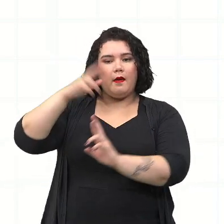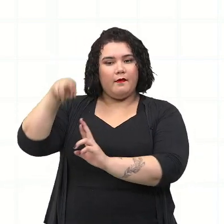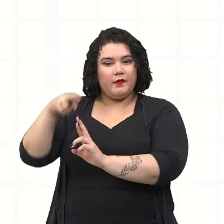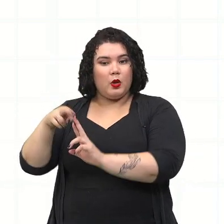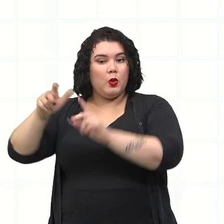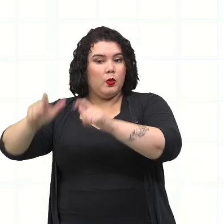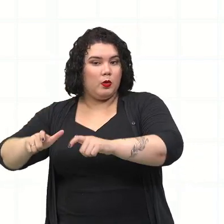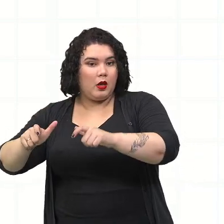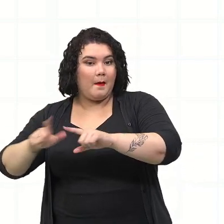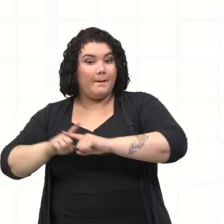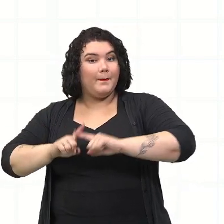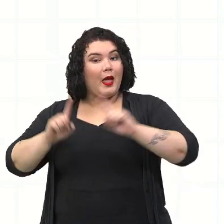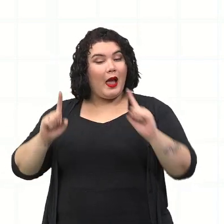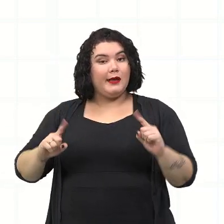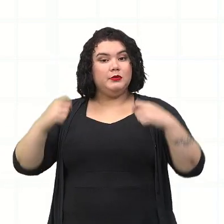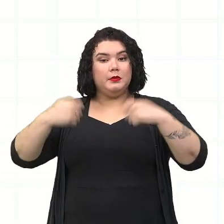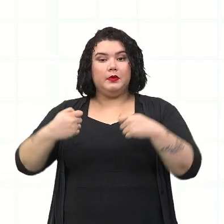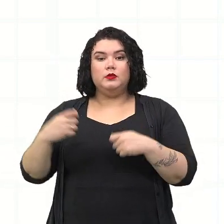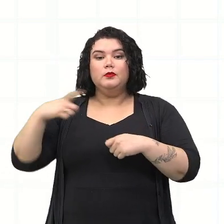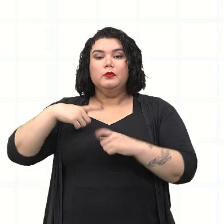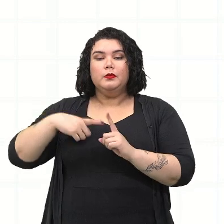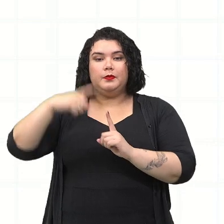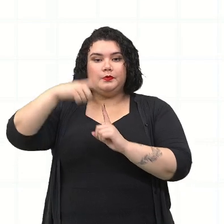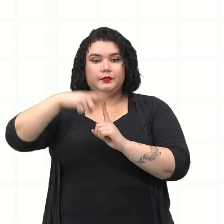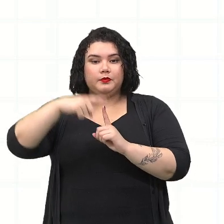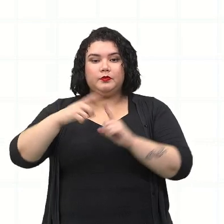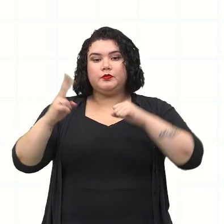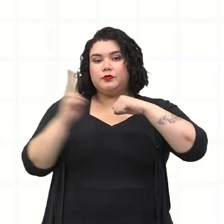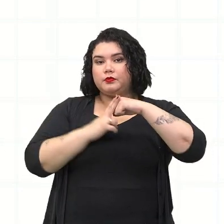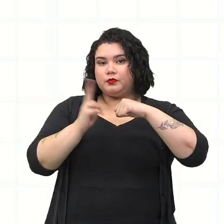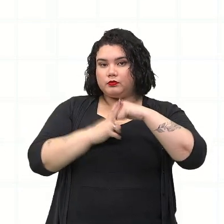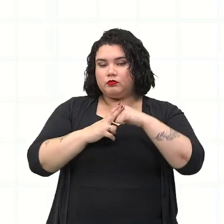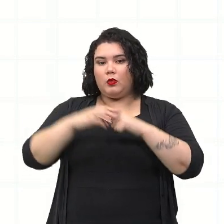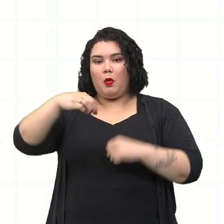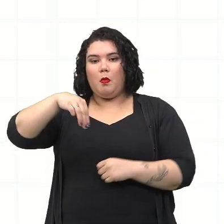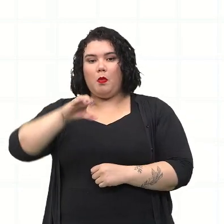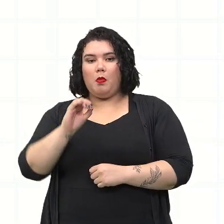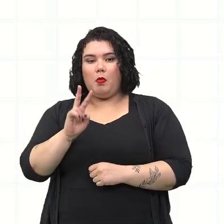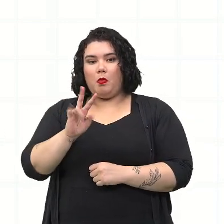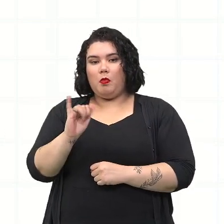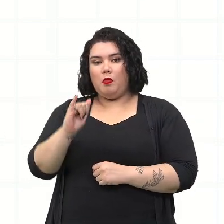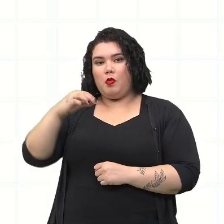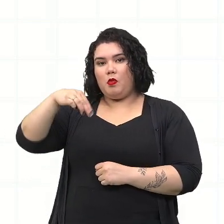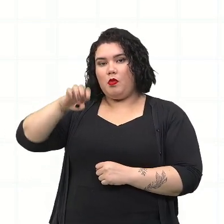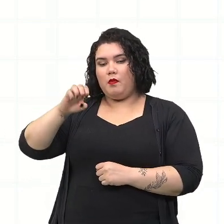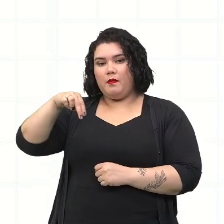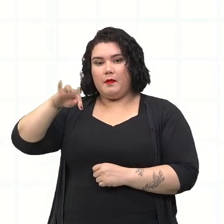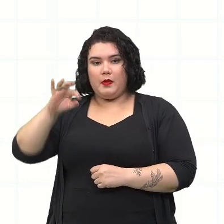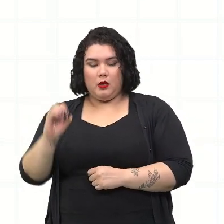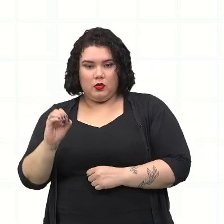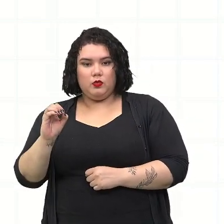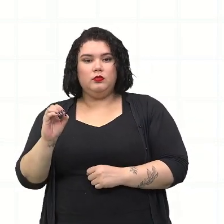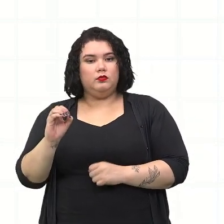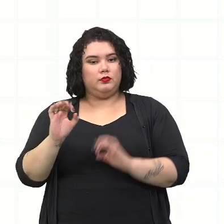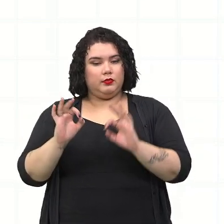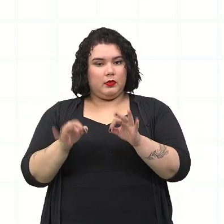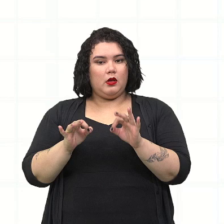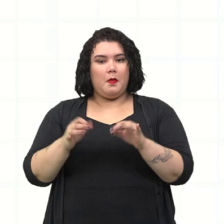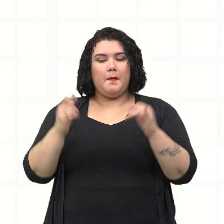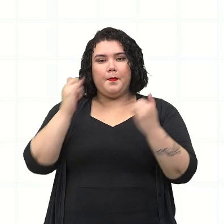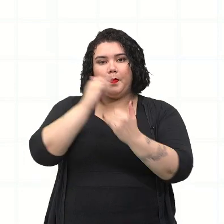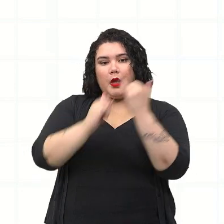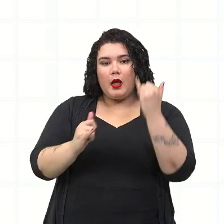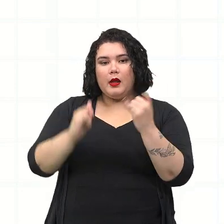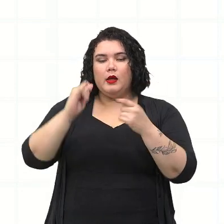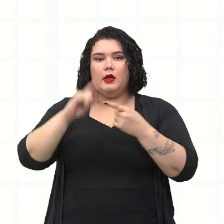ser vinculado a um verbo de movimento. Isso aqui é bastante interessante. Tem o mesmo valor de para onde ou a quem. Então eu tenho aqui, conheço